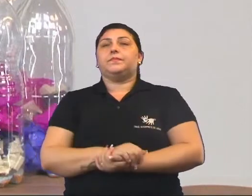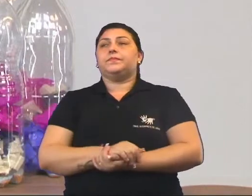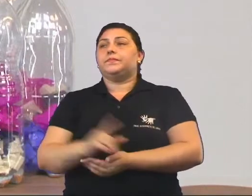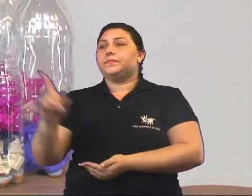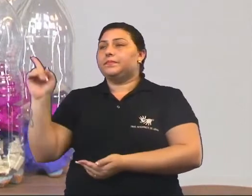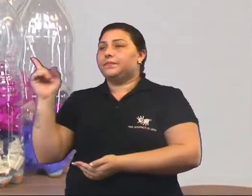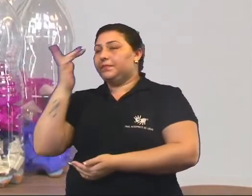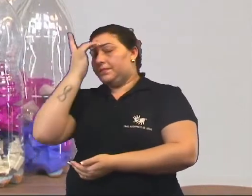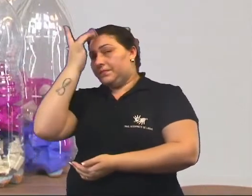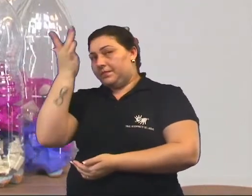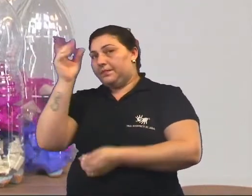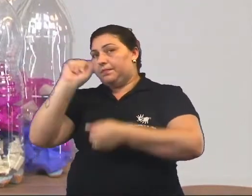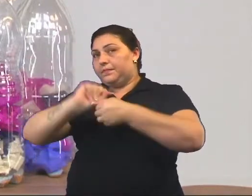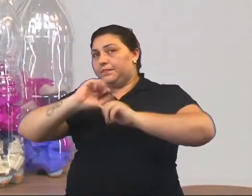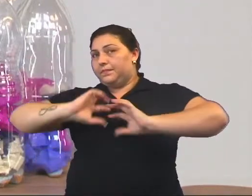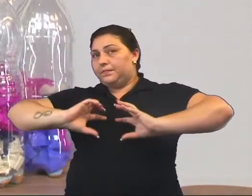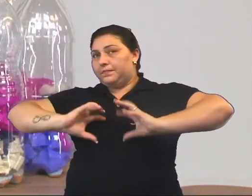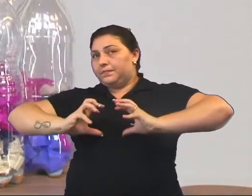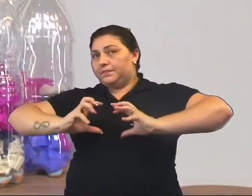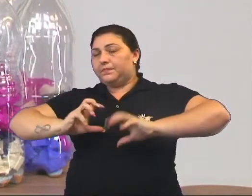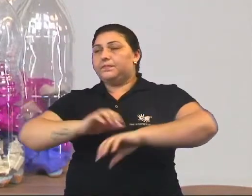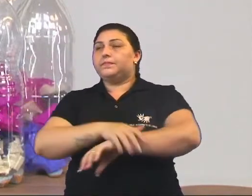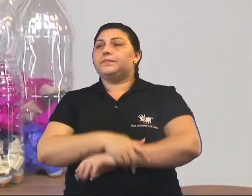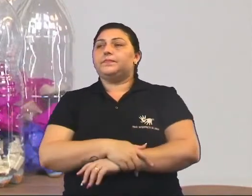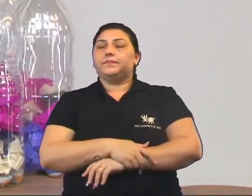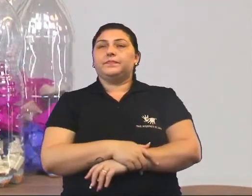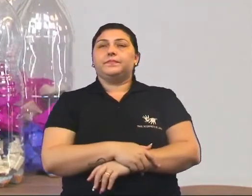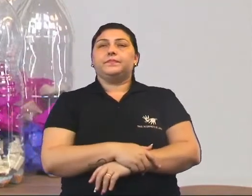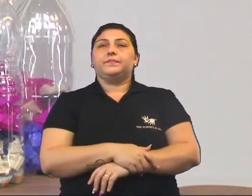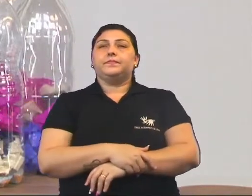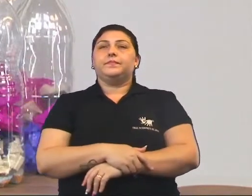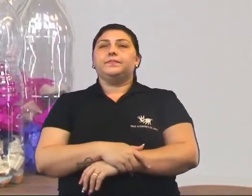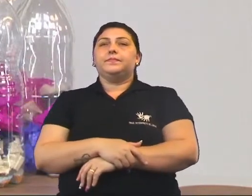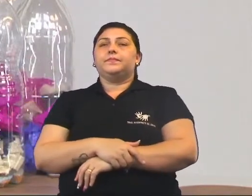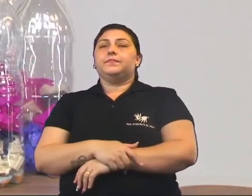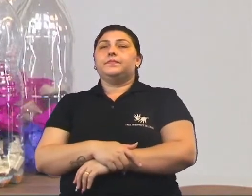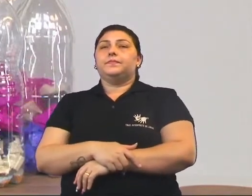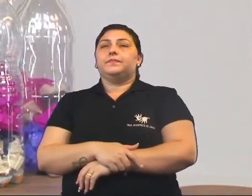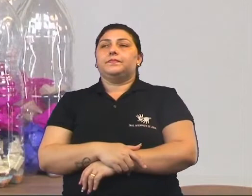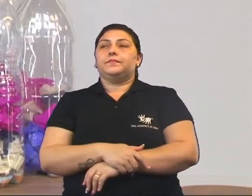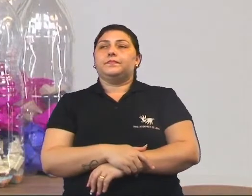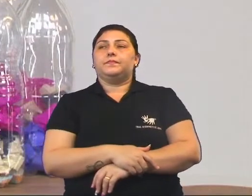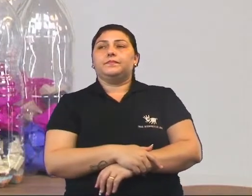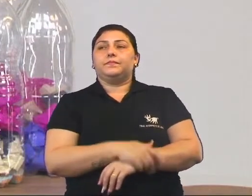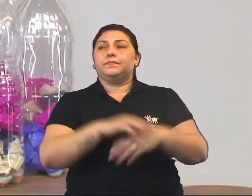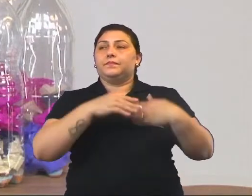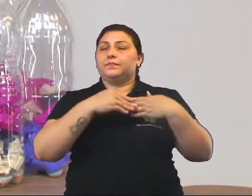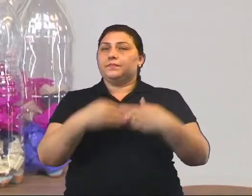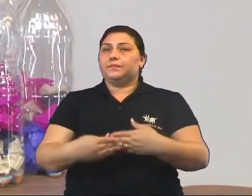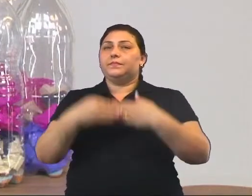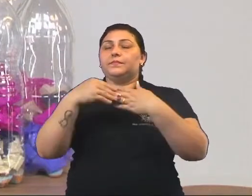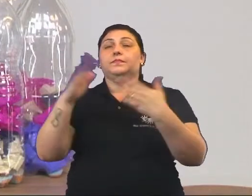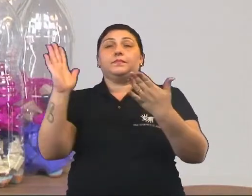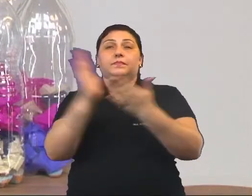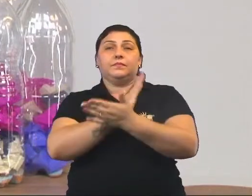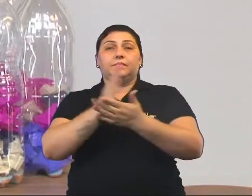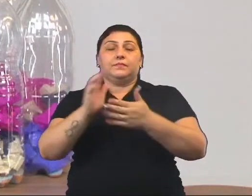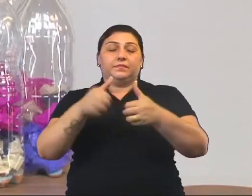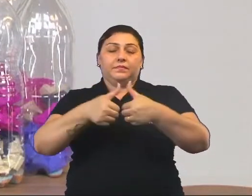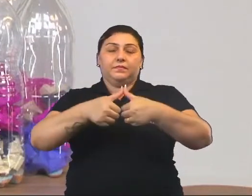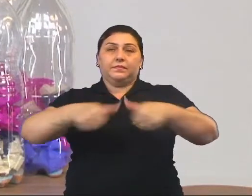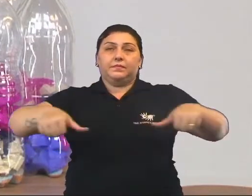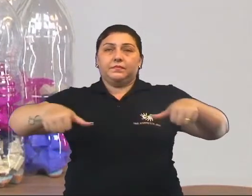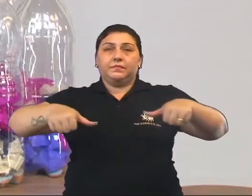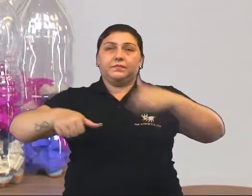É bem fácil fazer uma bola, né? Você pode pegar os papéis que não são utilizados na sua casa. E eu trouxe aqui algumas